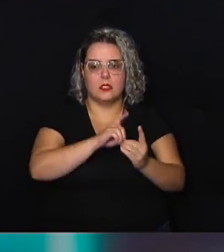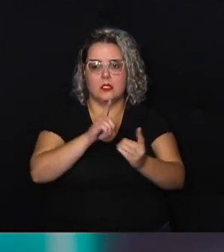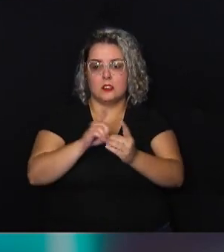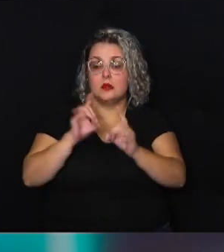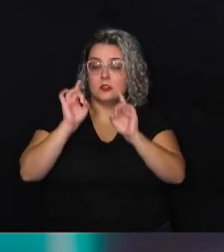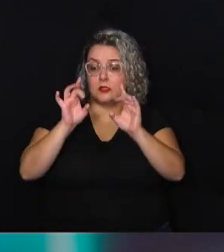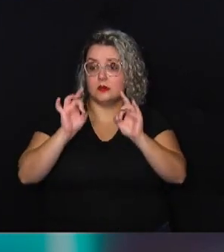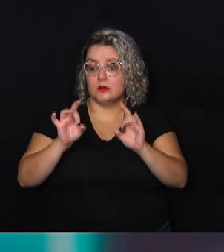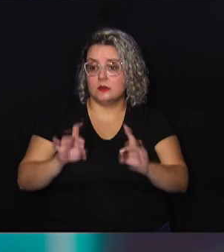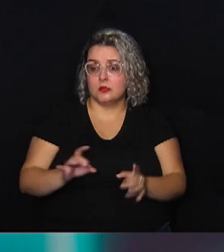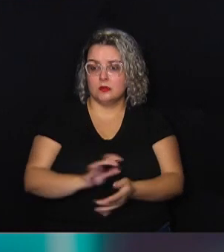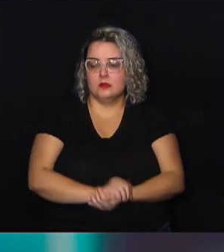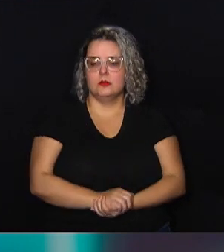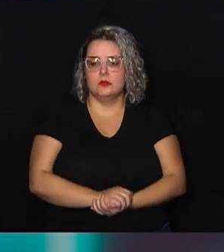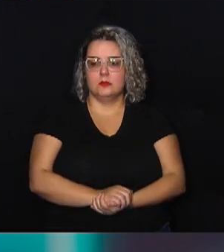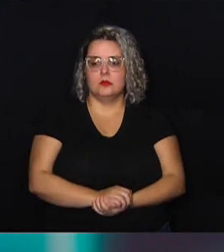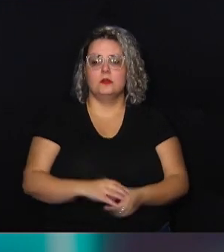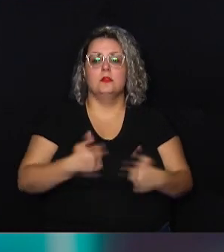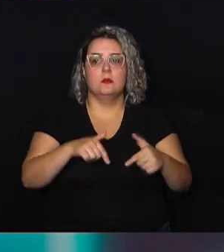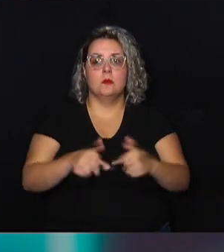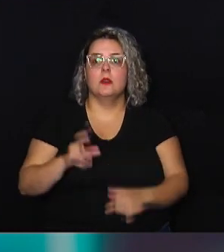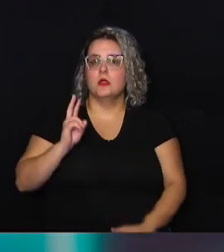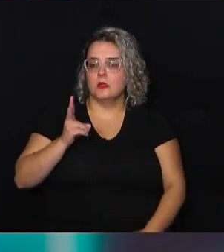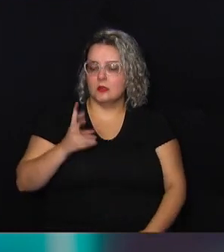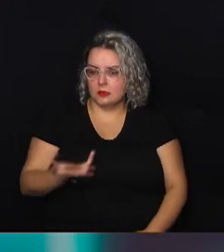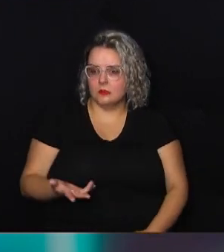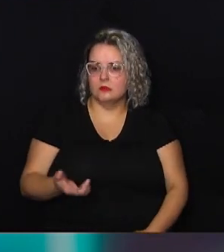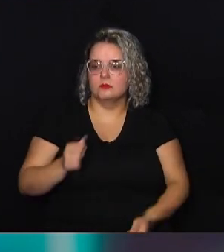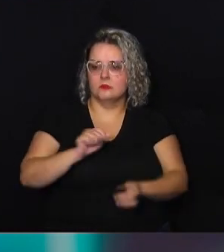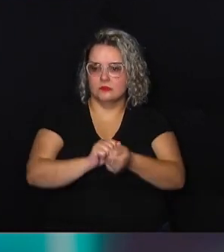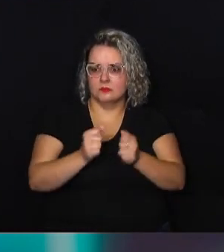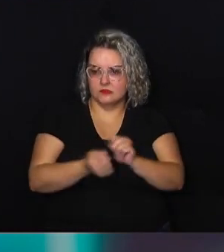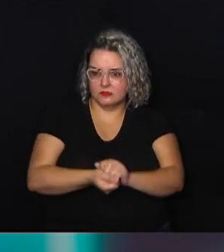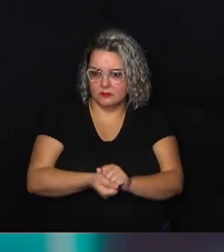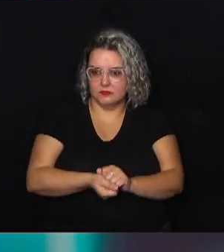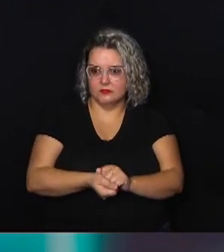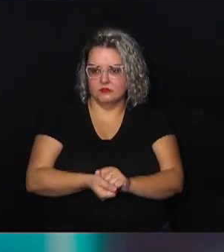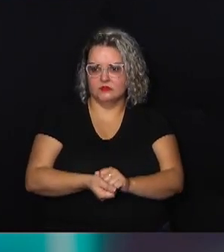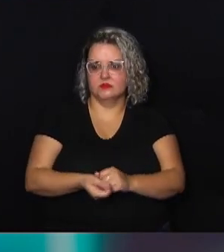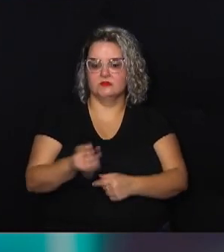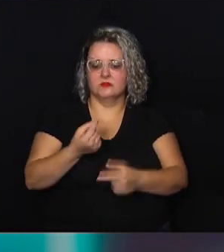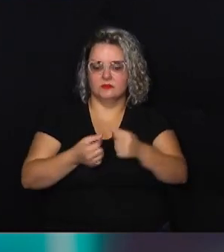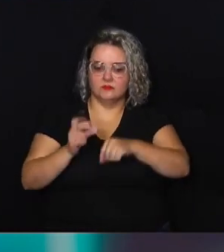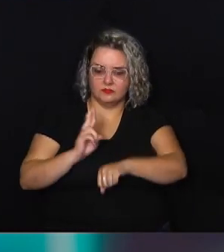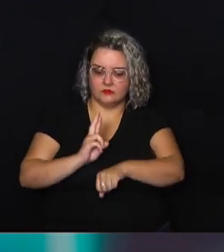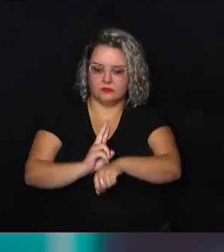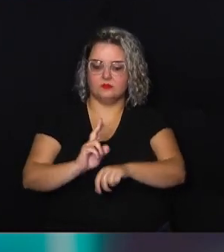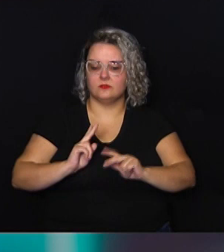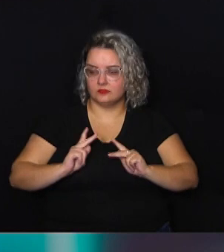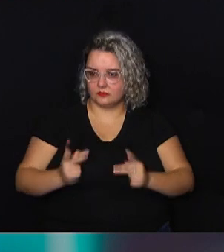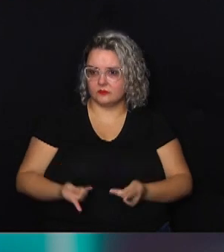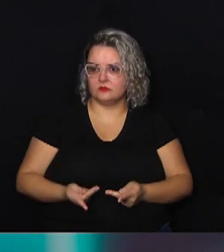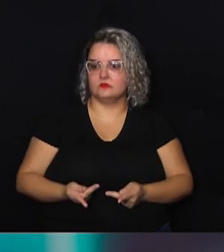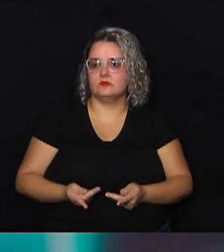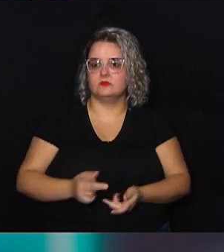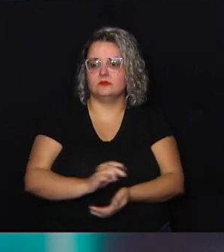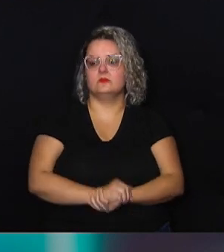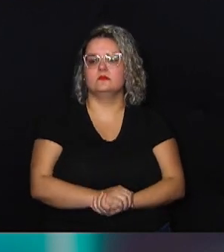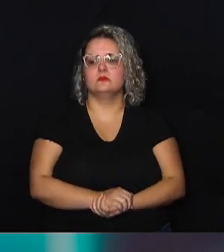especializada, trabalhar sempre na recomposição e ampliação de recursos humanos, baseado no estudo de